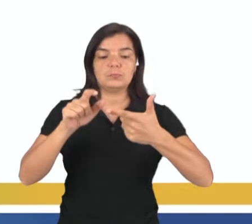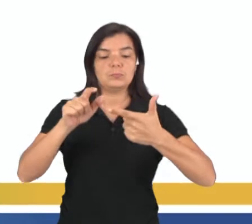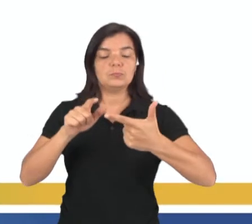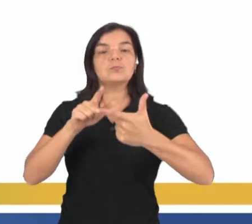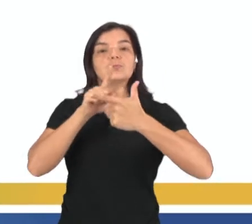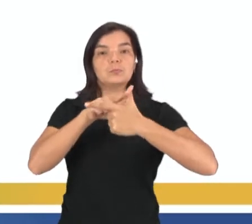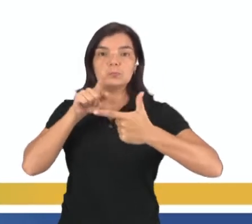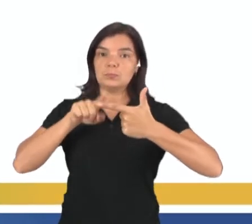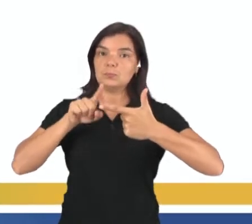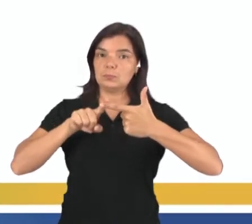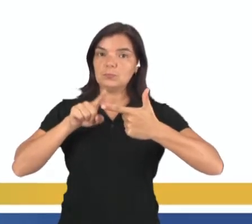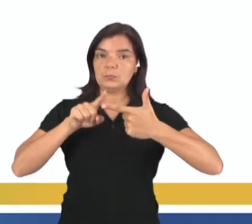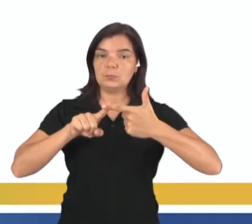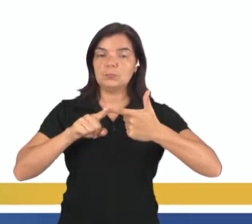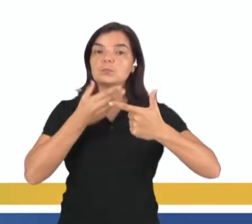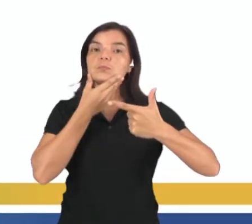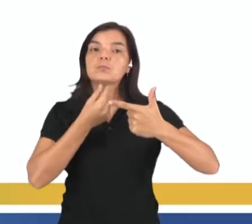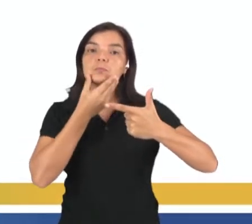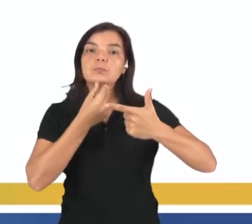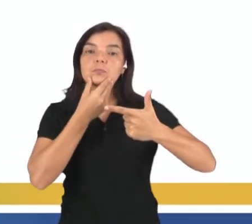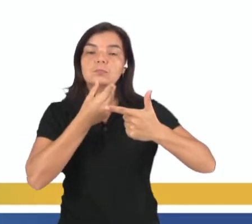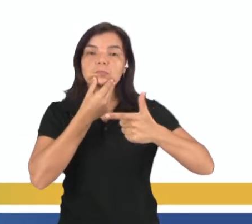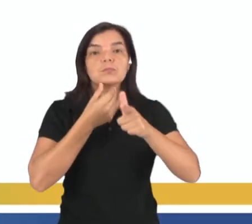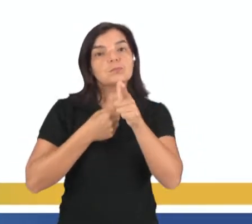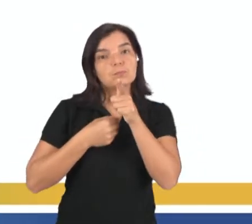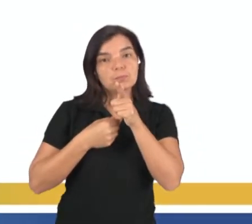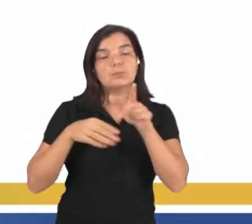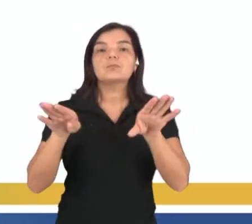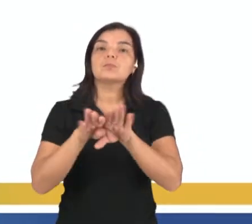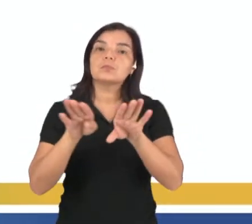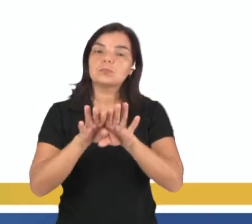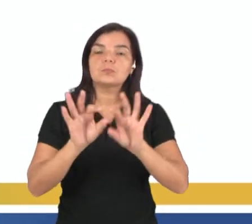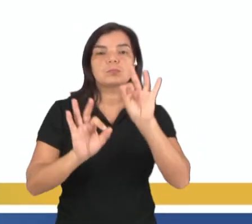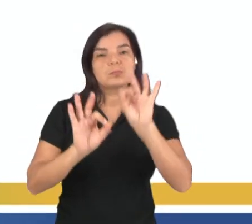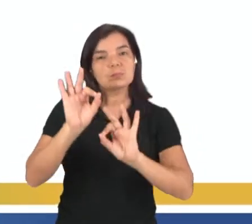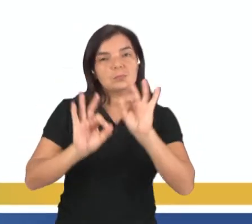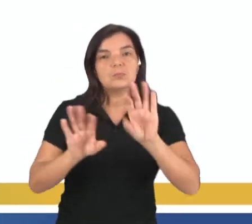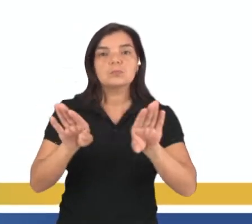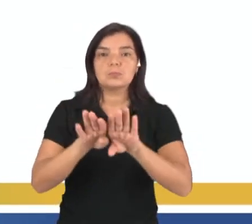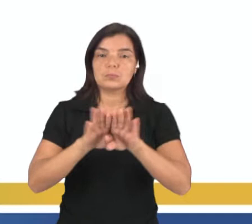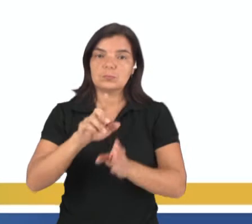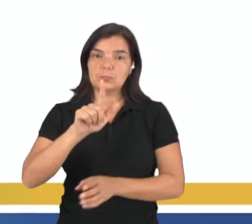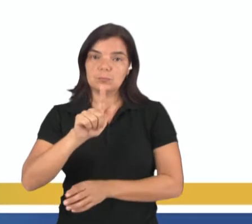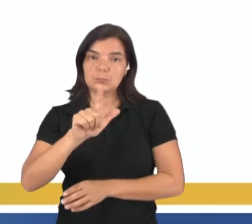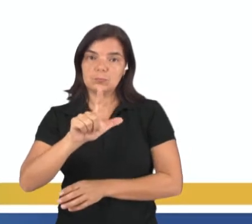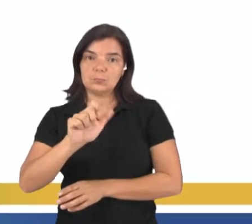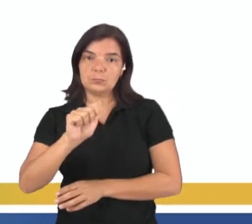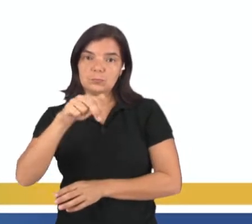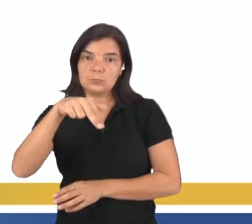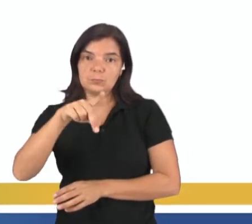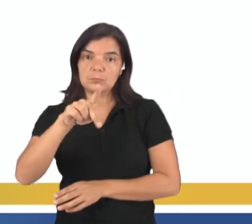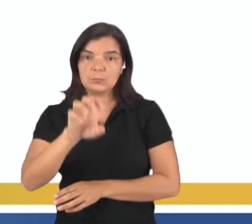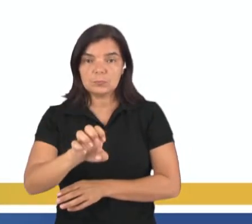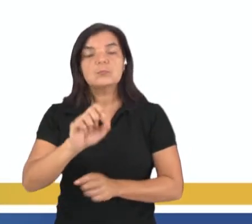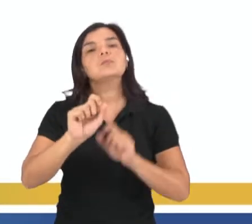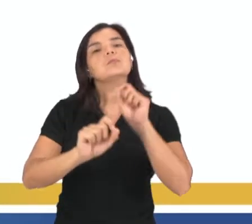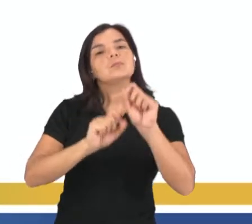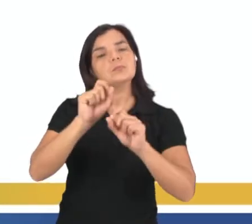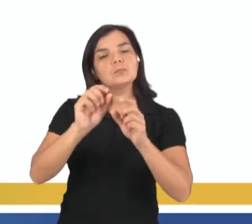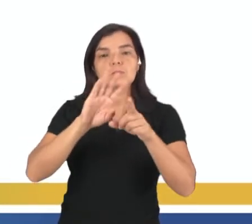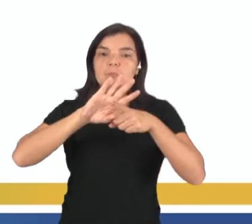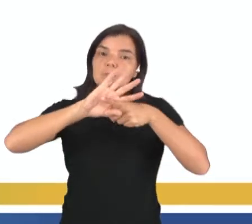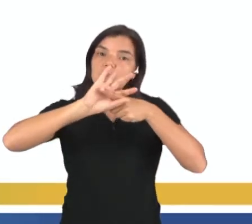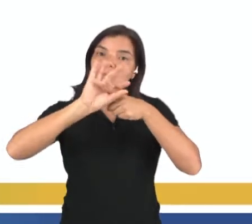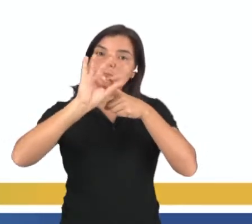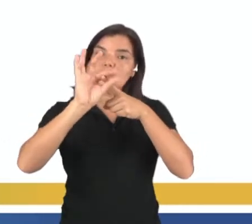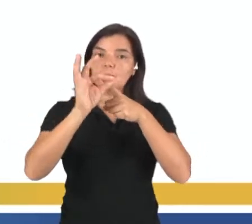um órgão cilíndrico com uma porção dilatada. Essa porção nós chamamos de glande, e essa glande ela é coberta